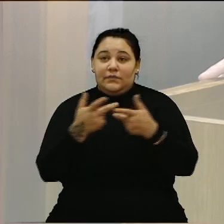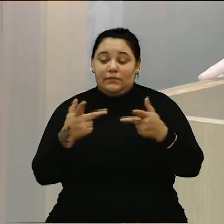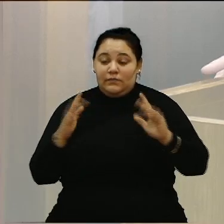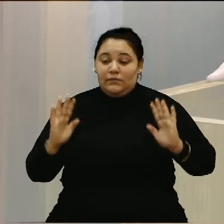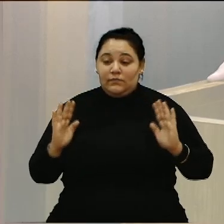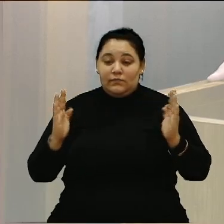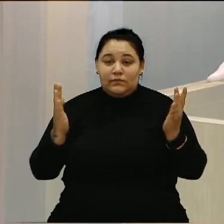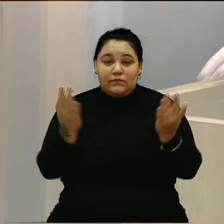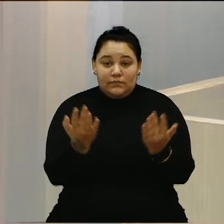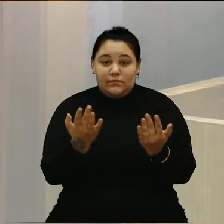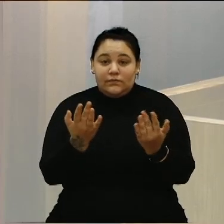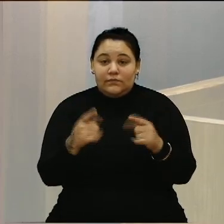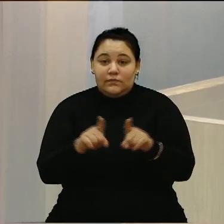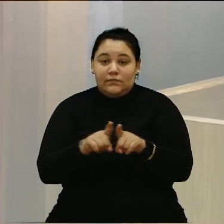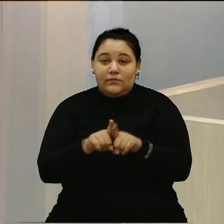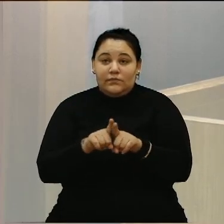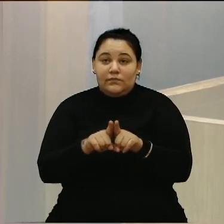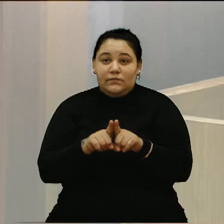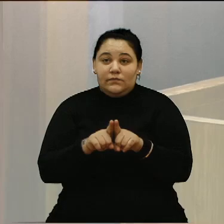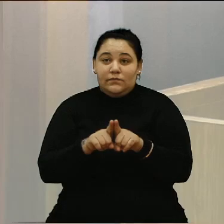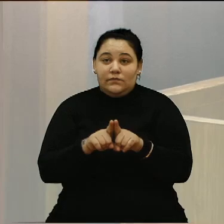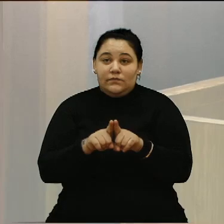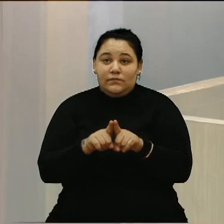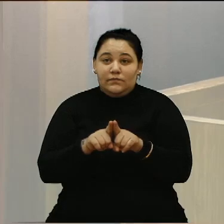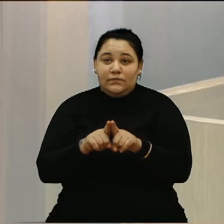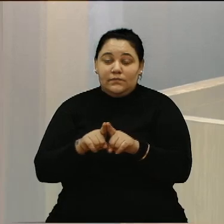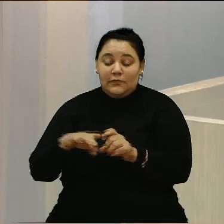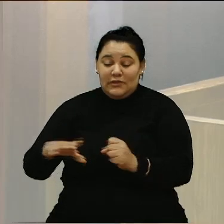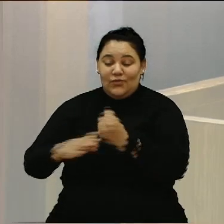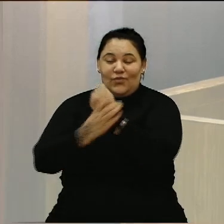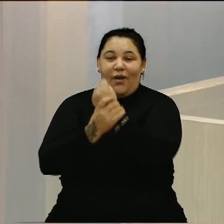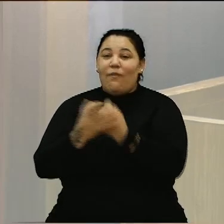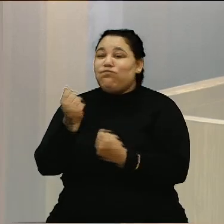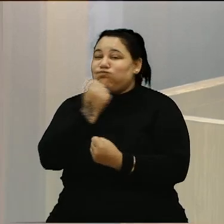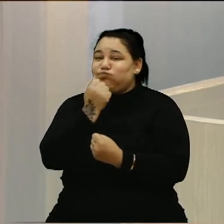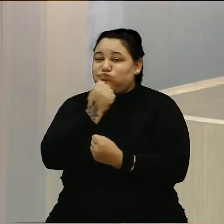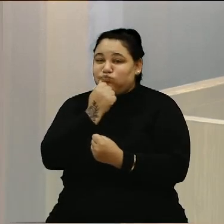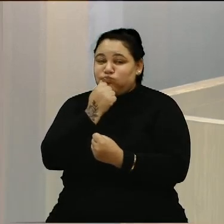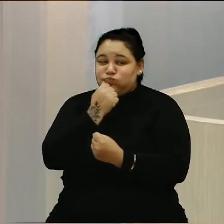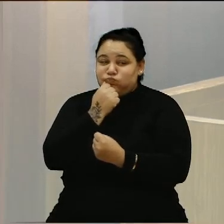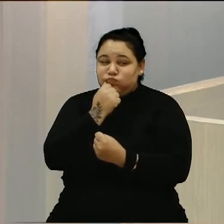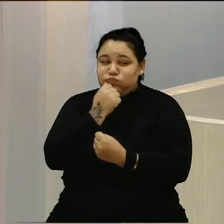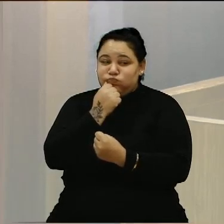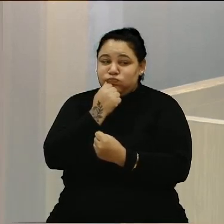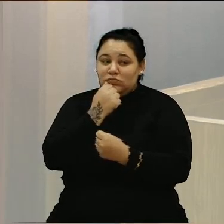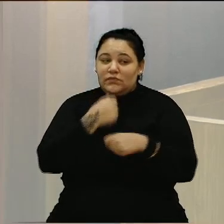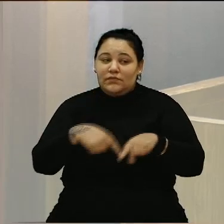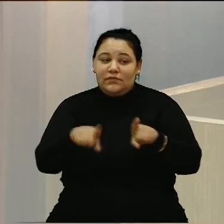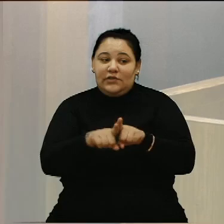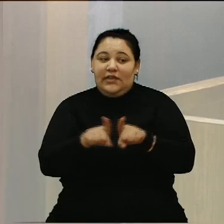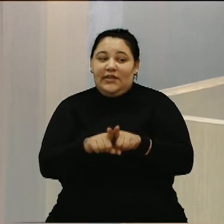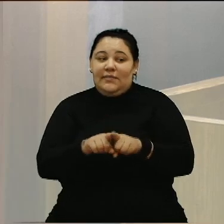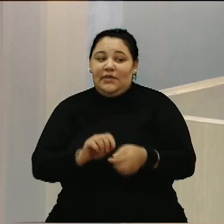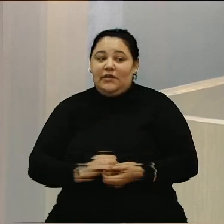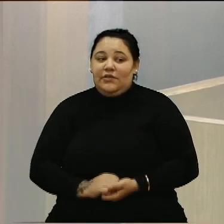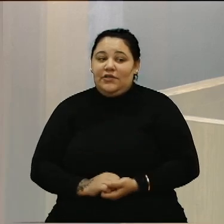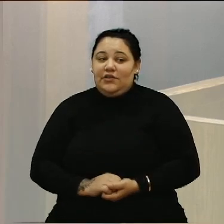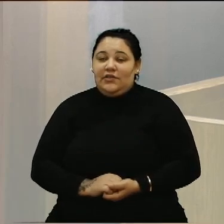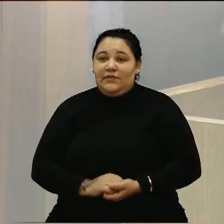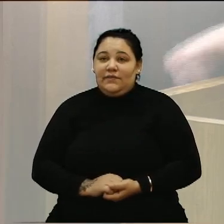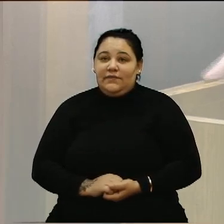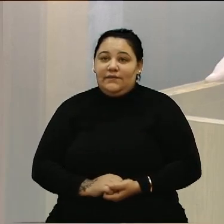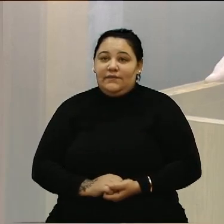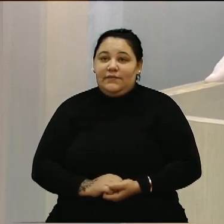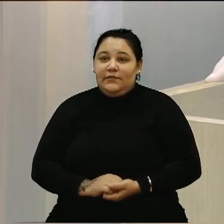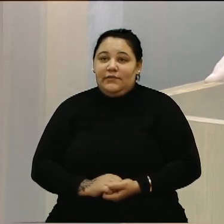vamos dizer assim, de contenção de concreto aramado para estabilização de encosta, no loteamento Eusébio Beltrão de